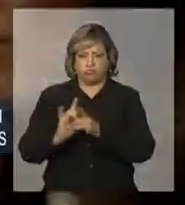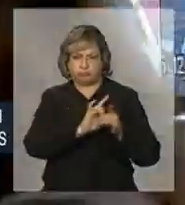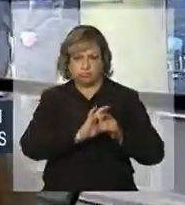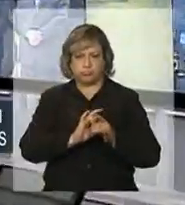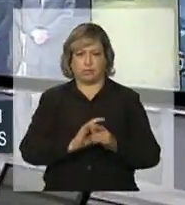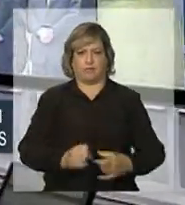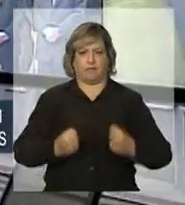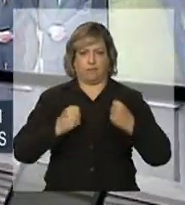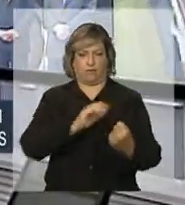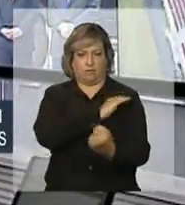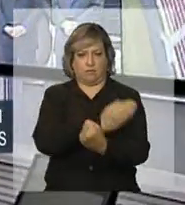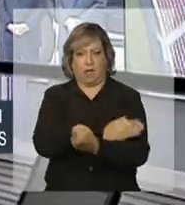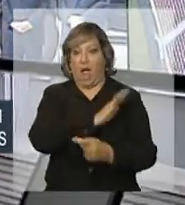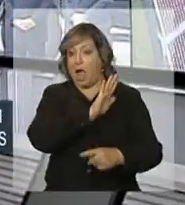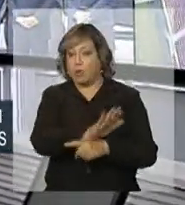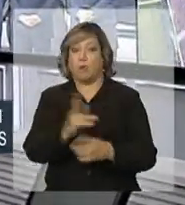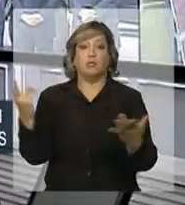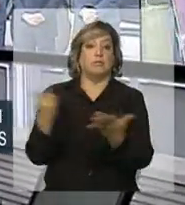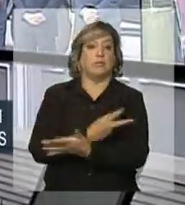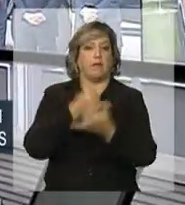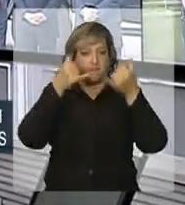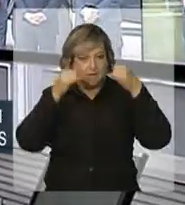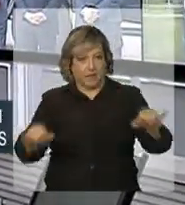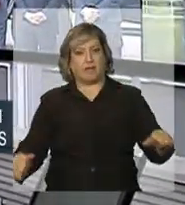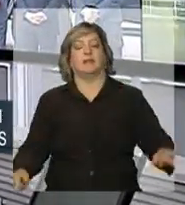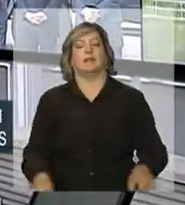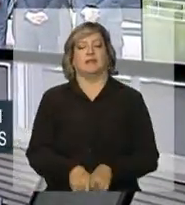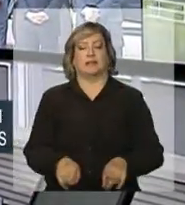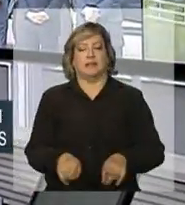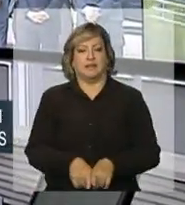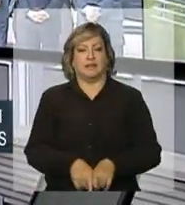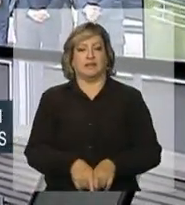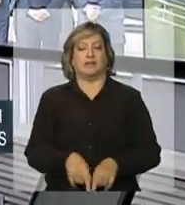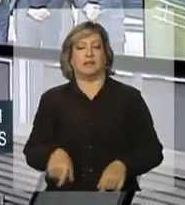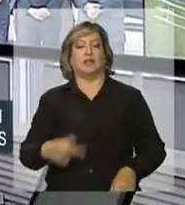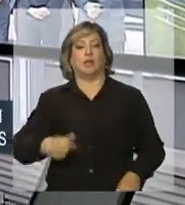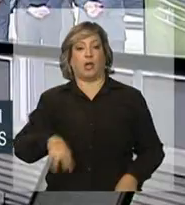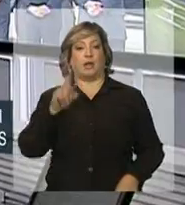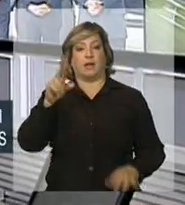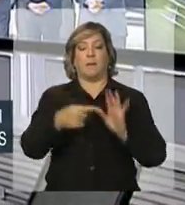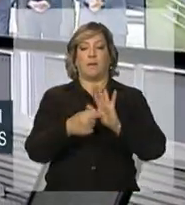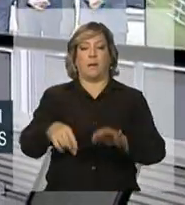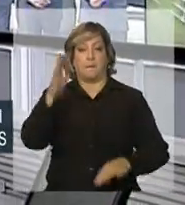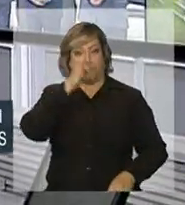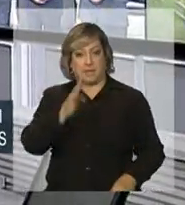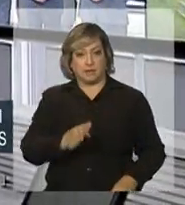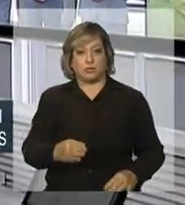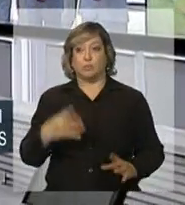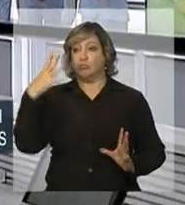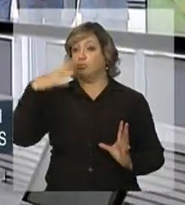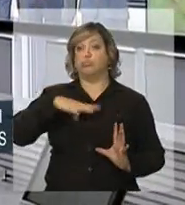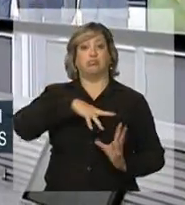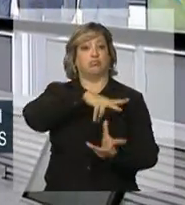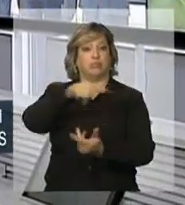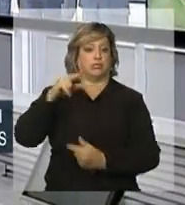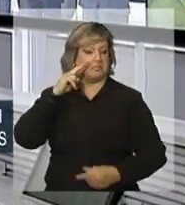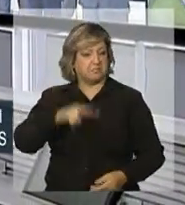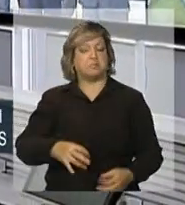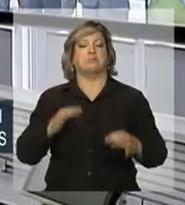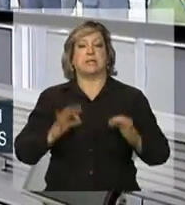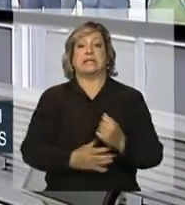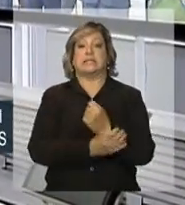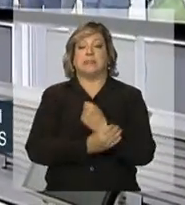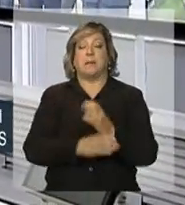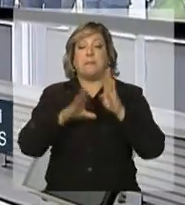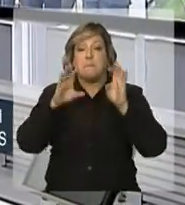melhor preparados para esse grande evento, e vamos representar o nosso país junto a todo mundo de uma forma muito